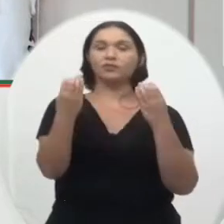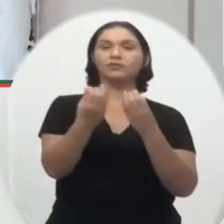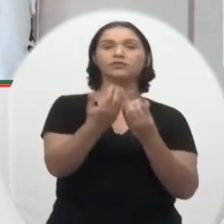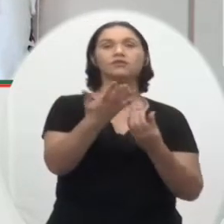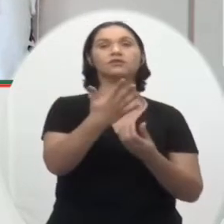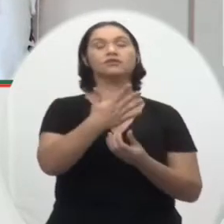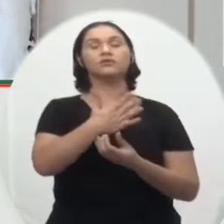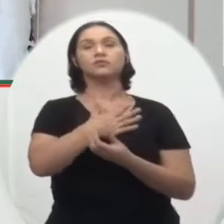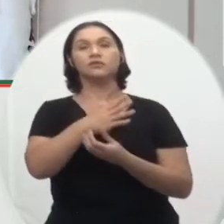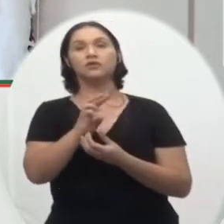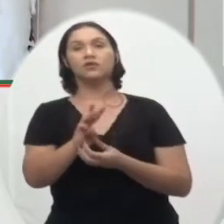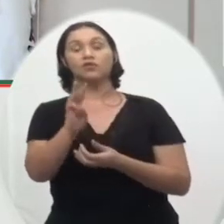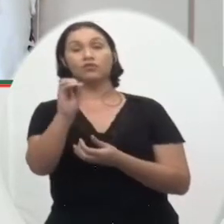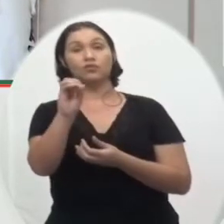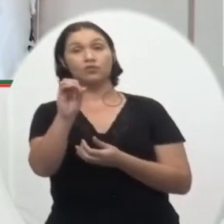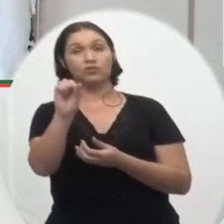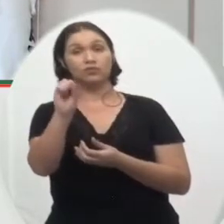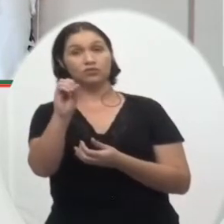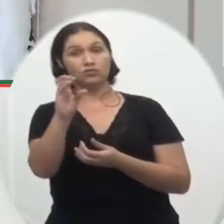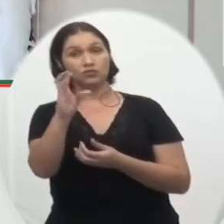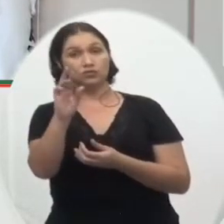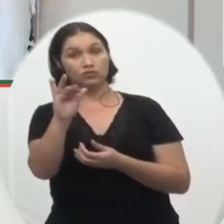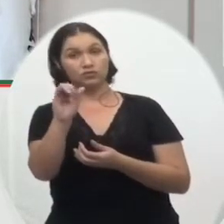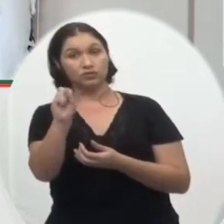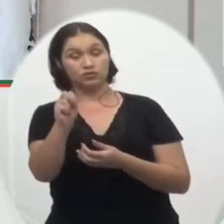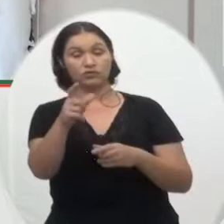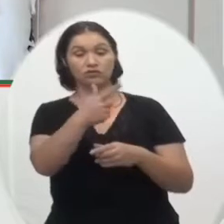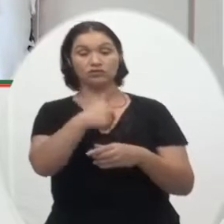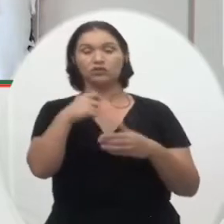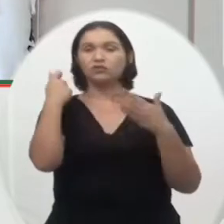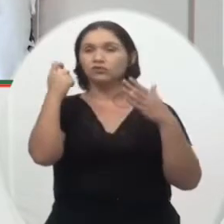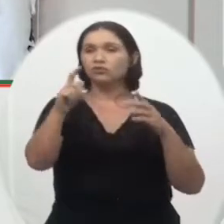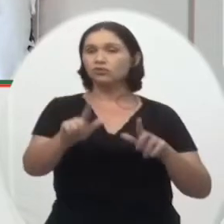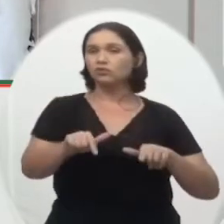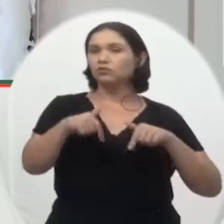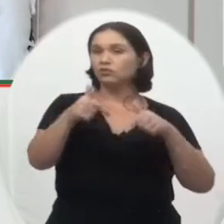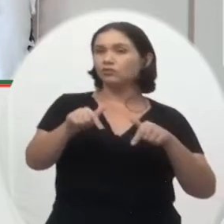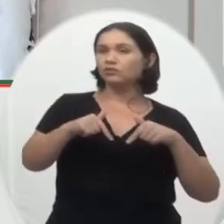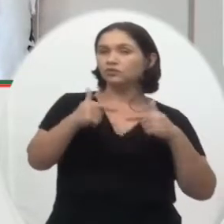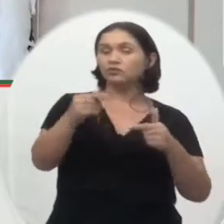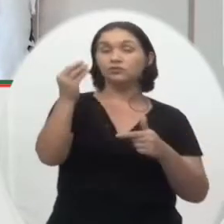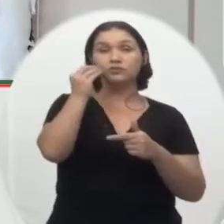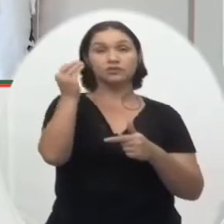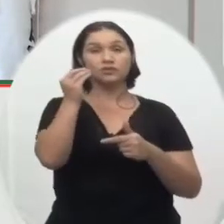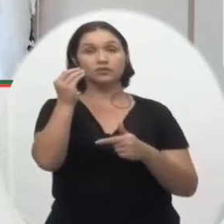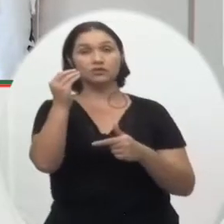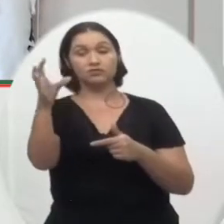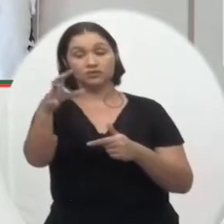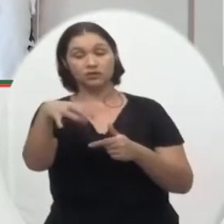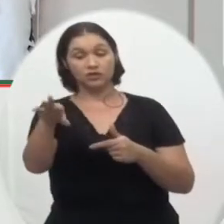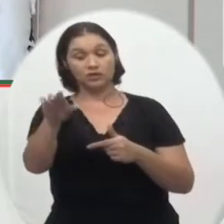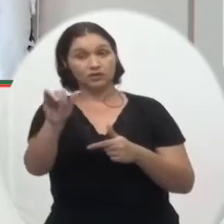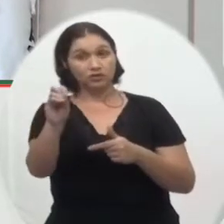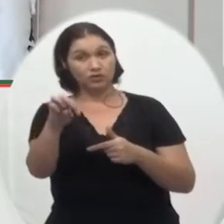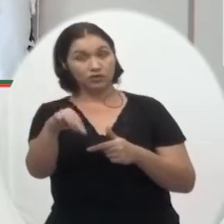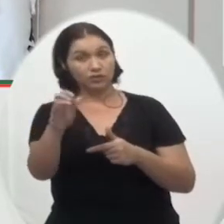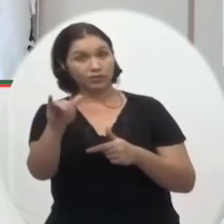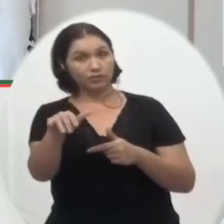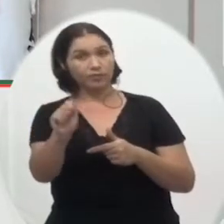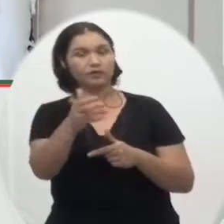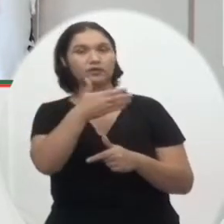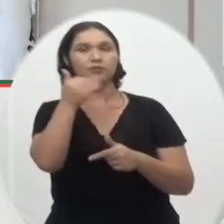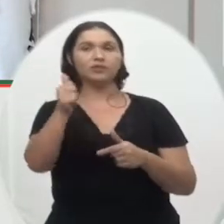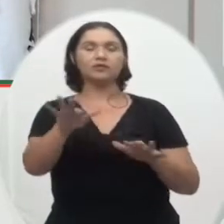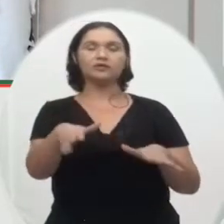sempre procurando coisas novas para a comunidade, para o nosso distrito de Rio Moina. E aqui eu quero agradecer a